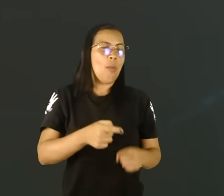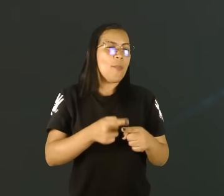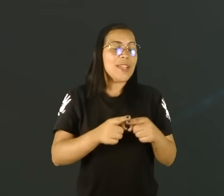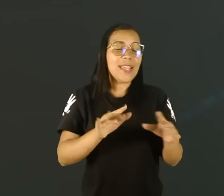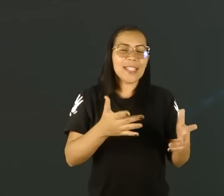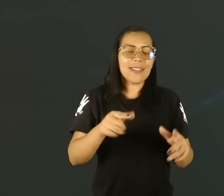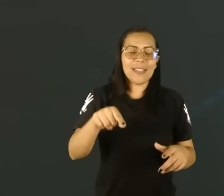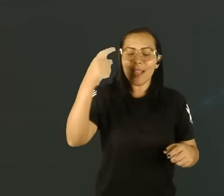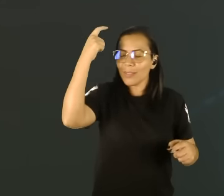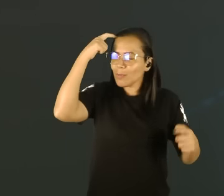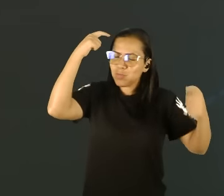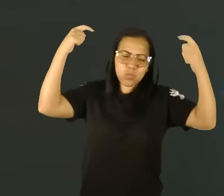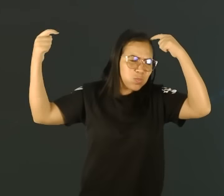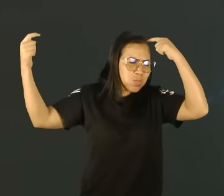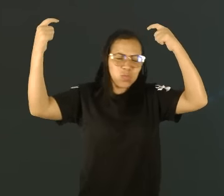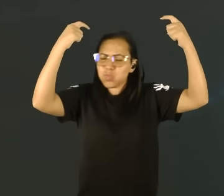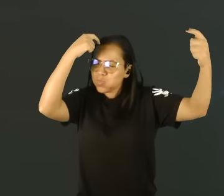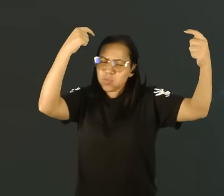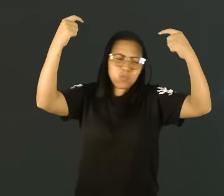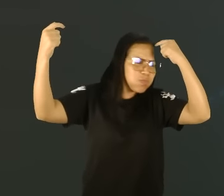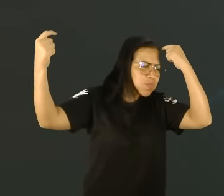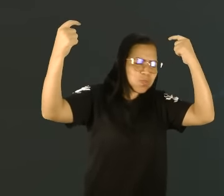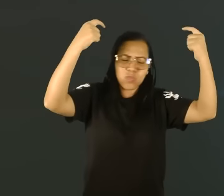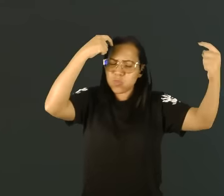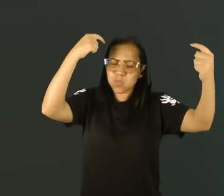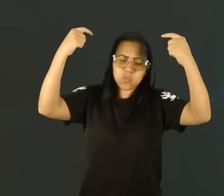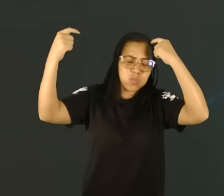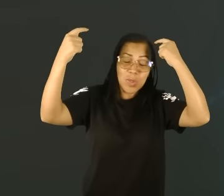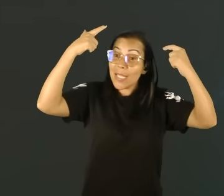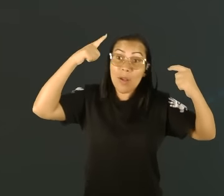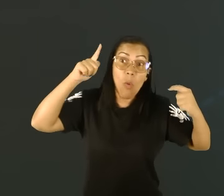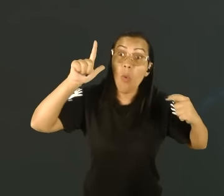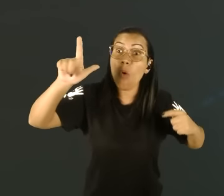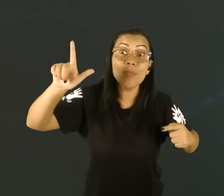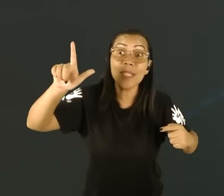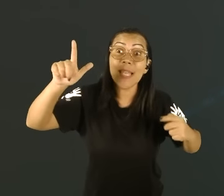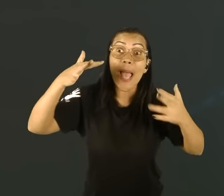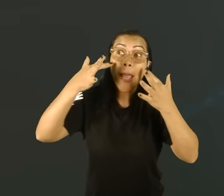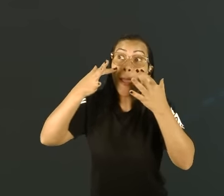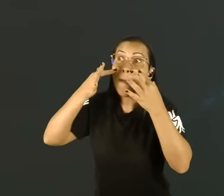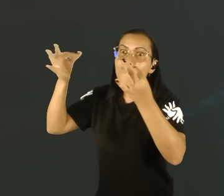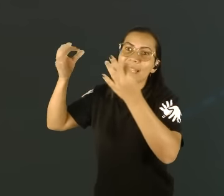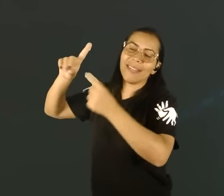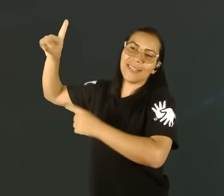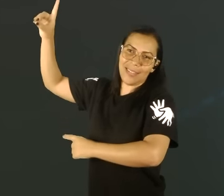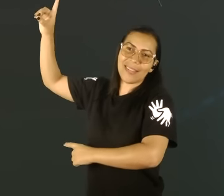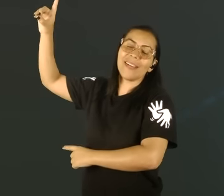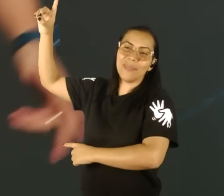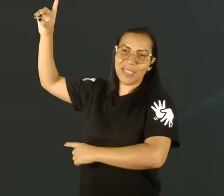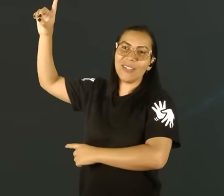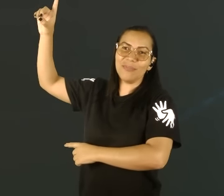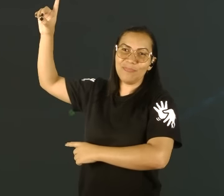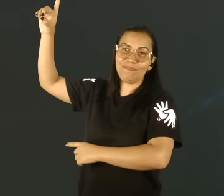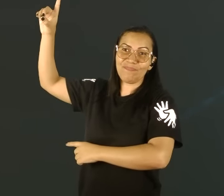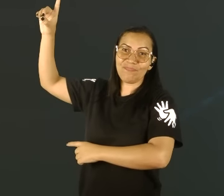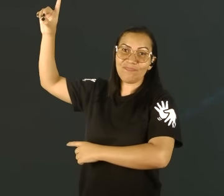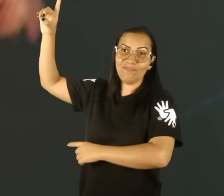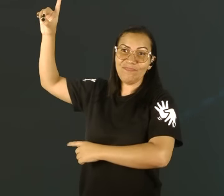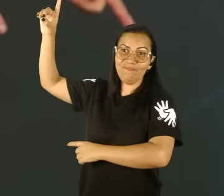respira. Mas a Bíblia diz que na hora que Jacó cai no chão e faz de uma pedra o seu